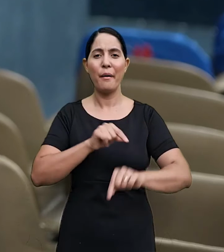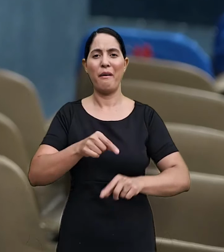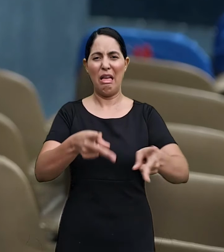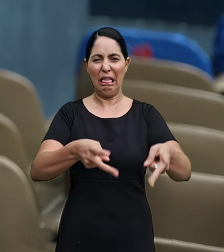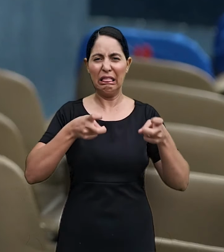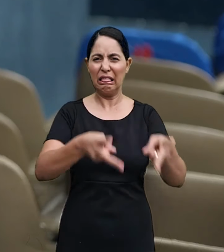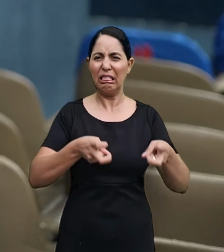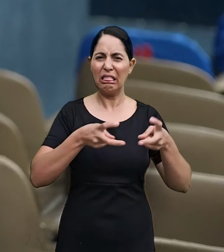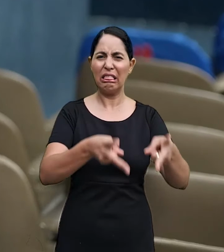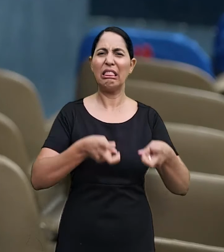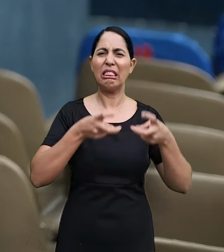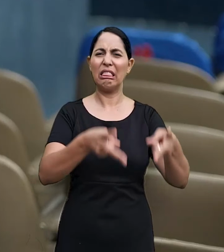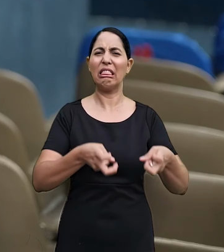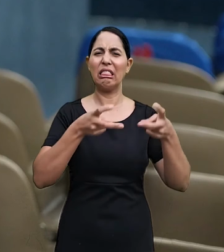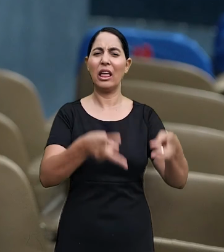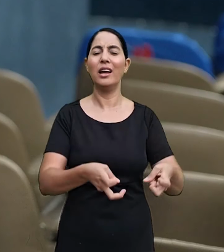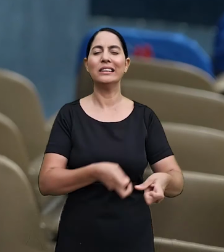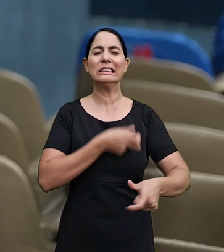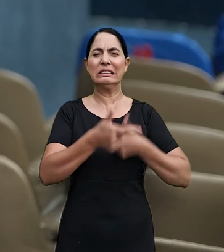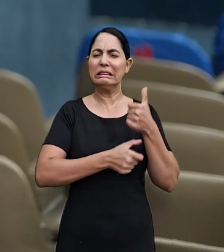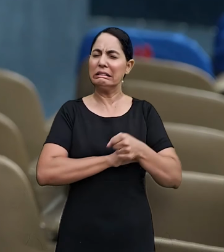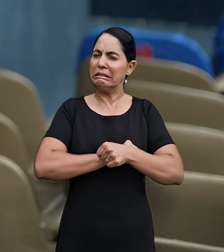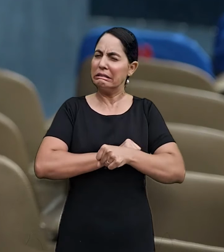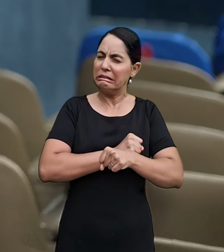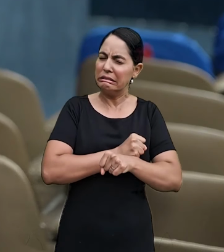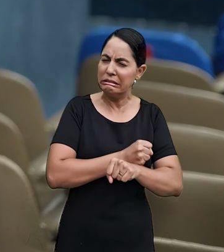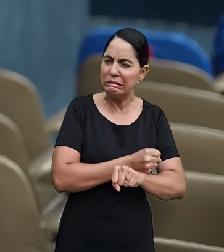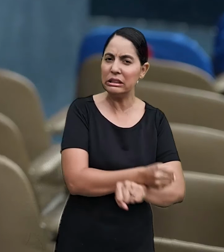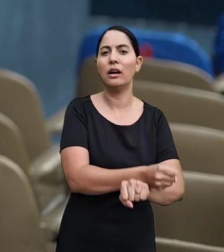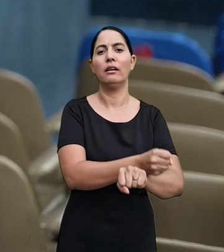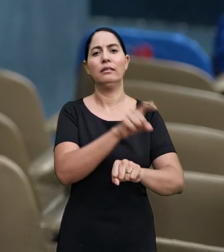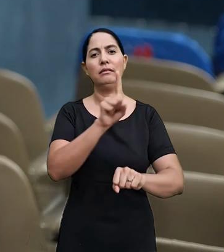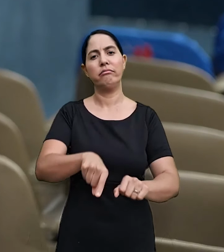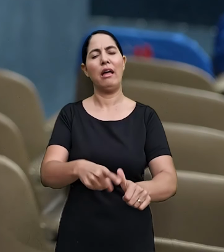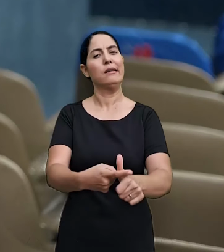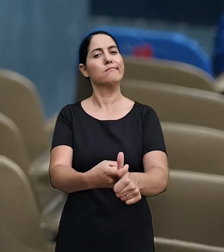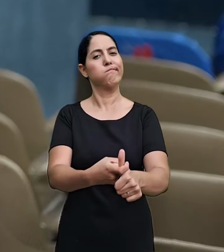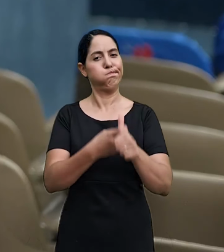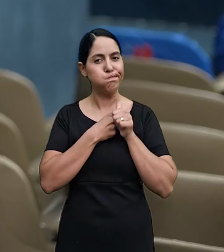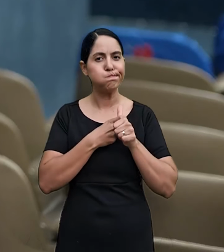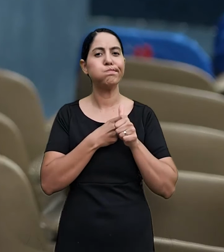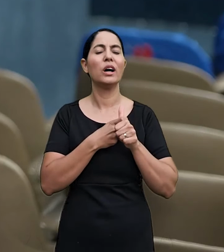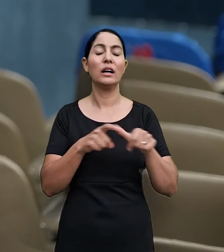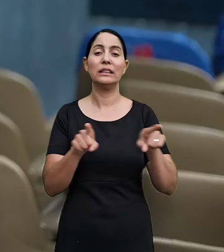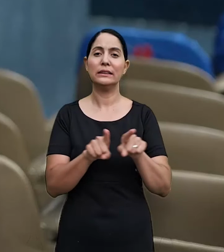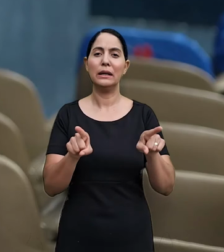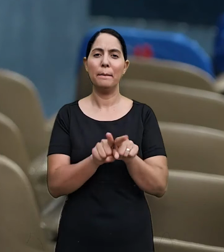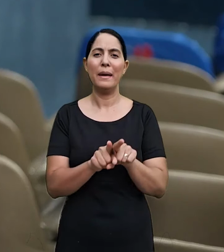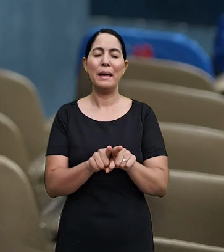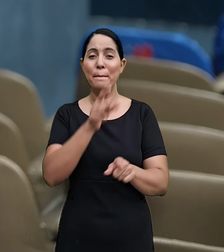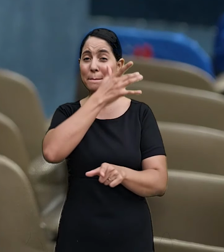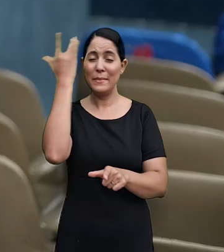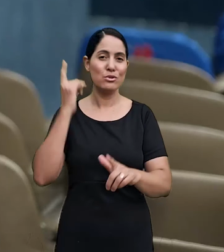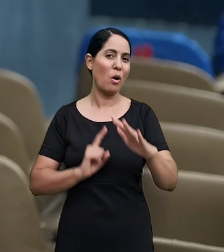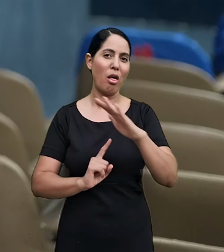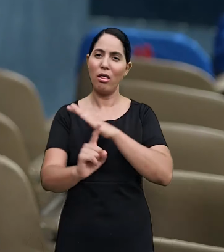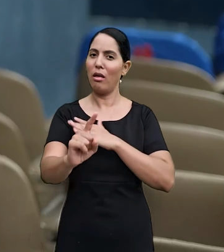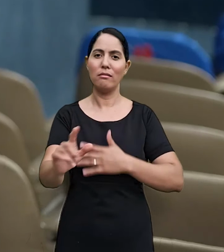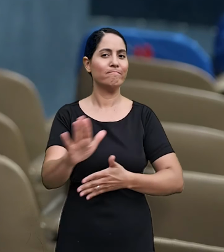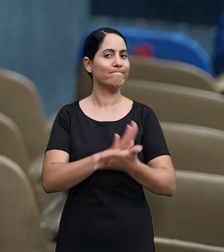de obra, com o trabalho forçado, com o endividamento, com a falta de liberdade dessas